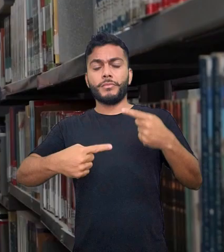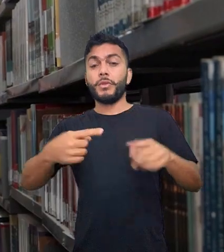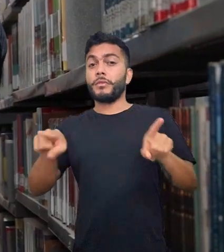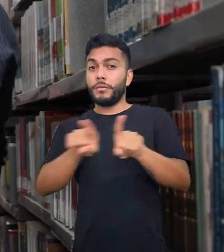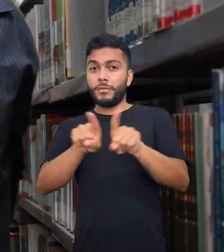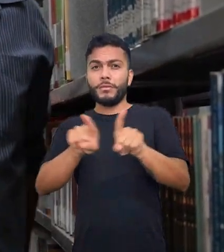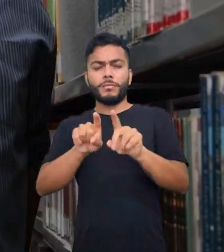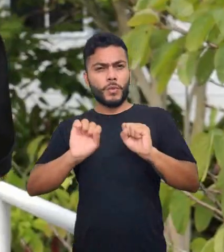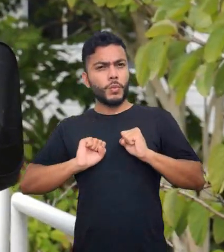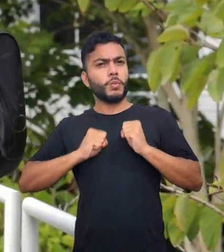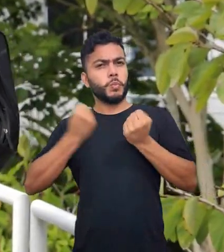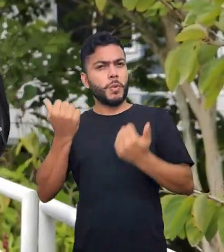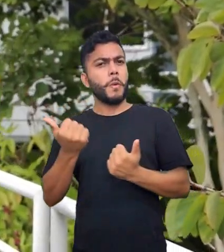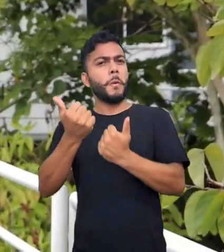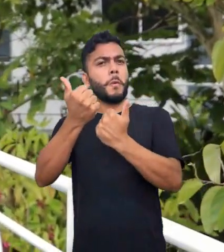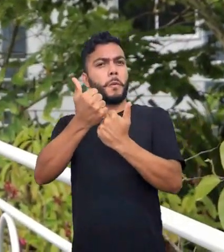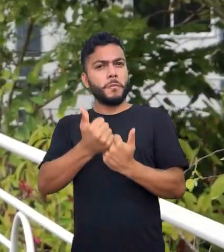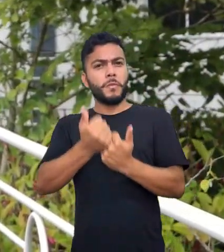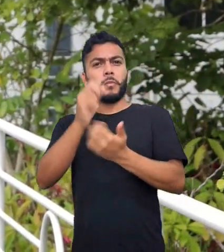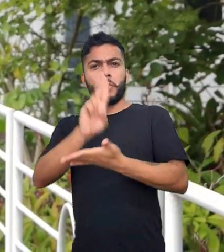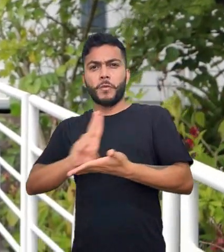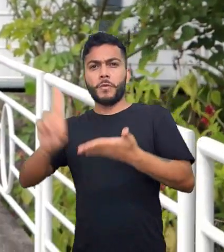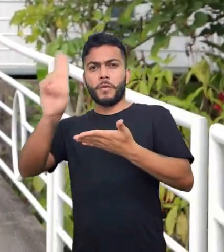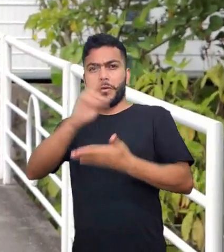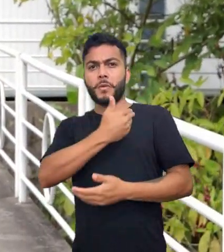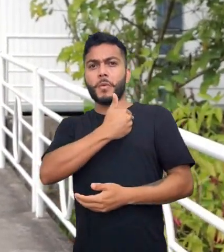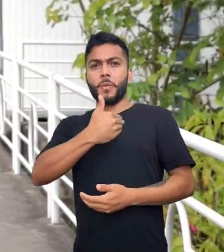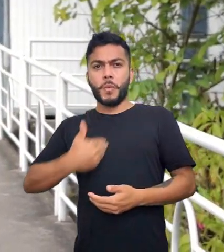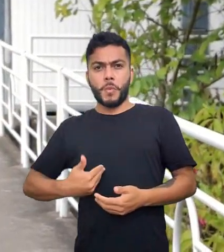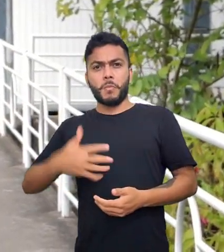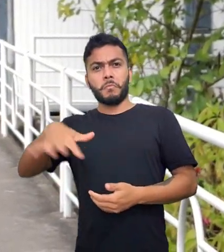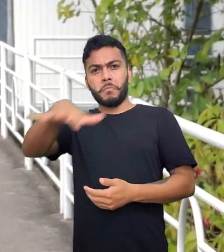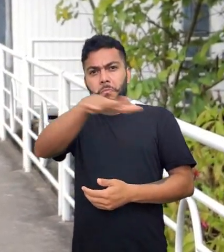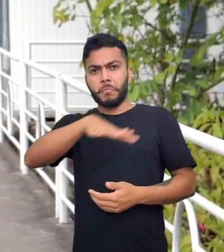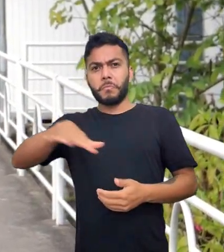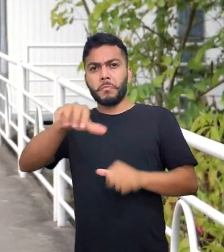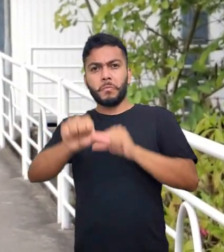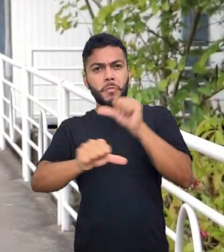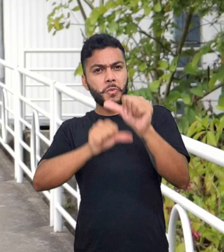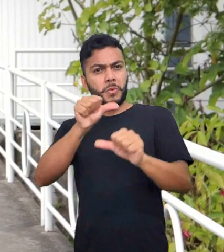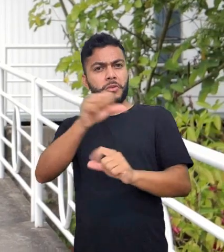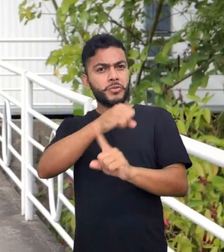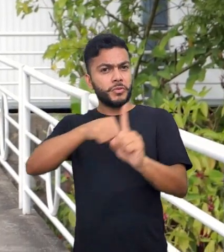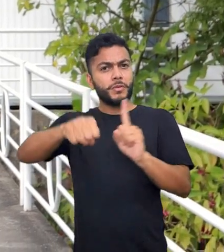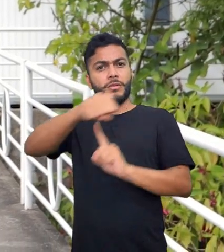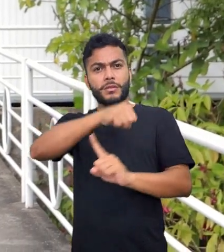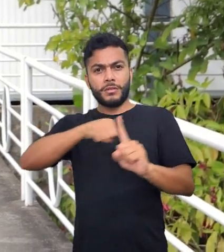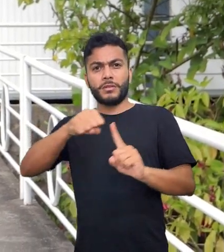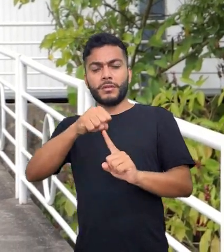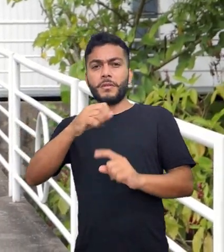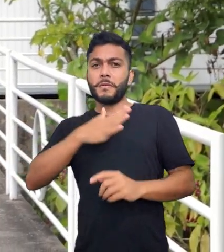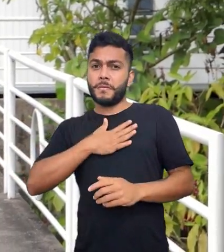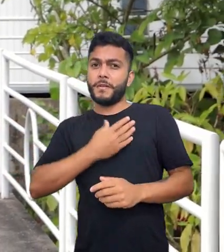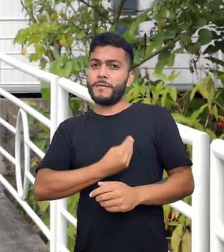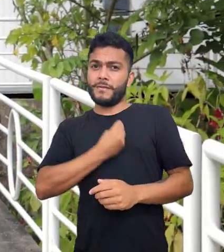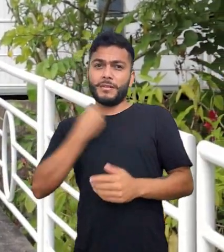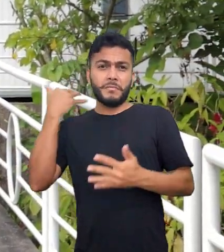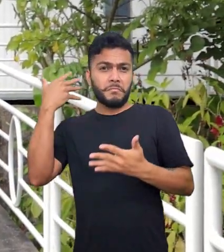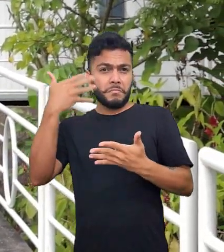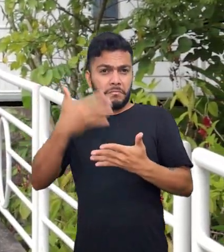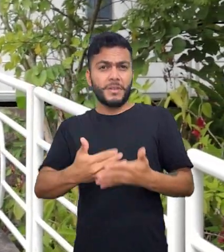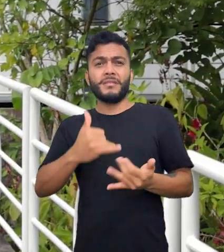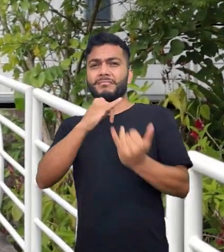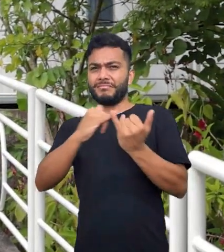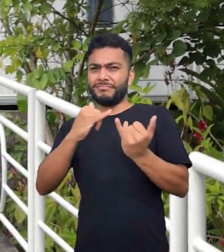social. Minha trajetória é muito semelhante a muitos e muitas que acessam esse espaço, então nossos colegas também,